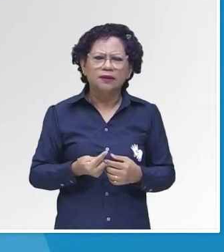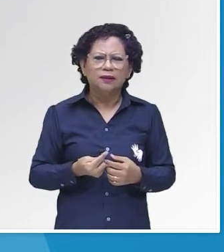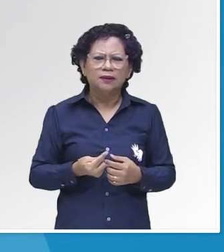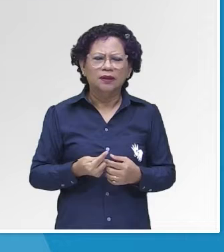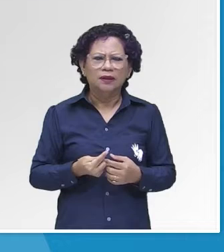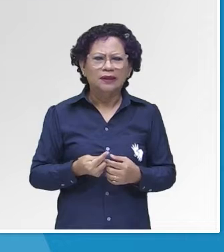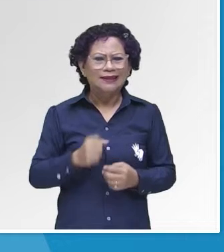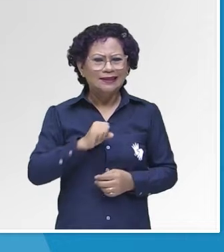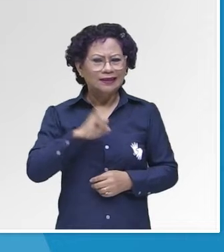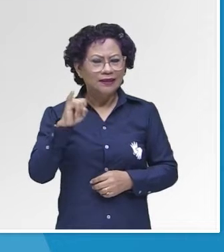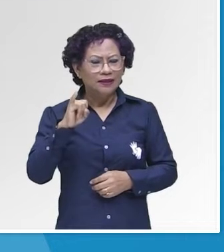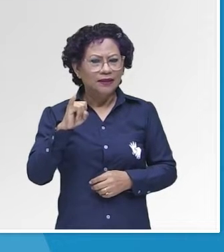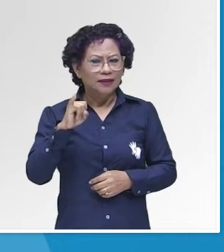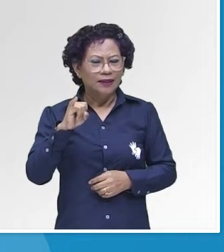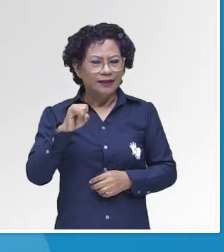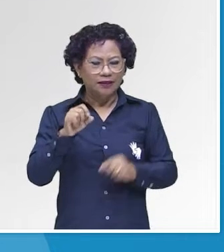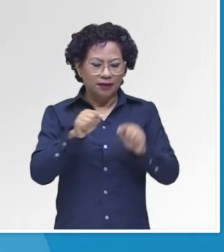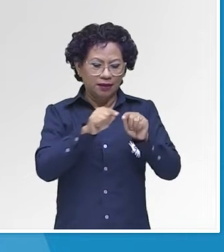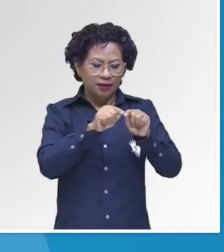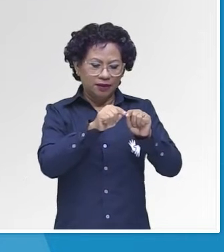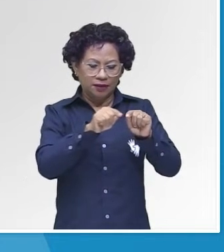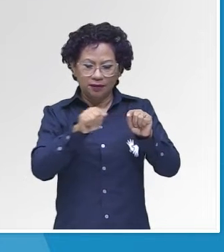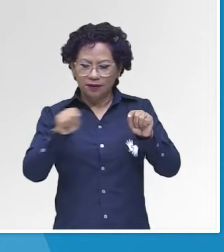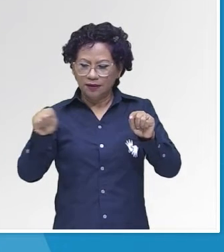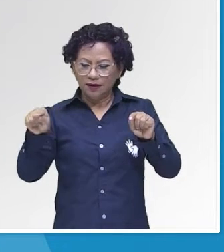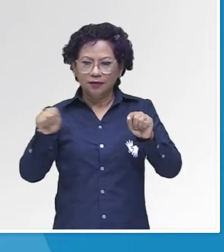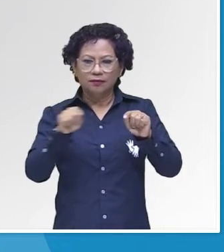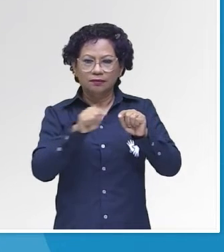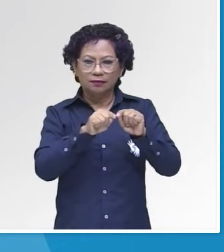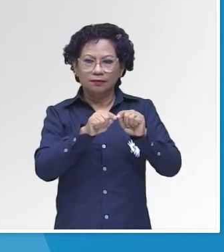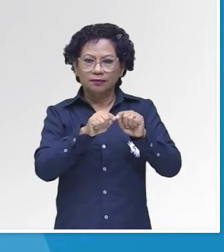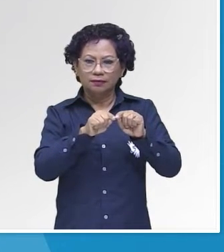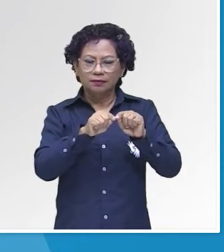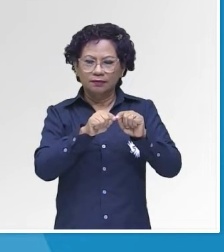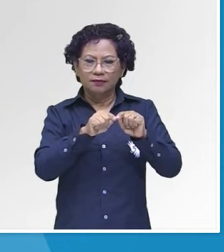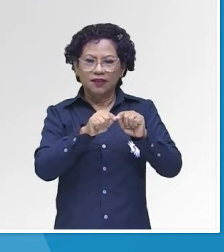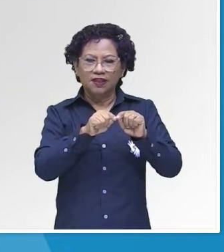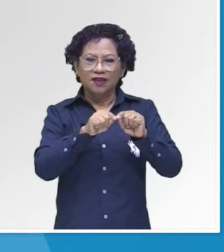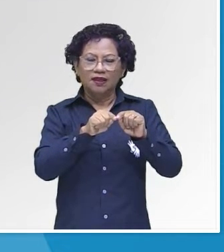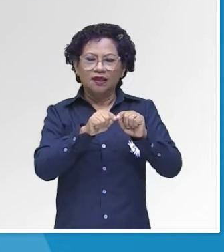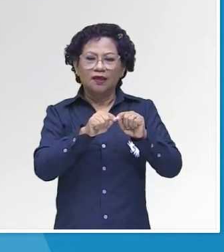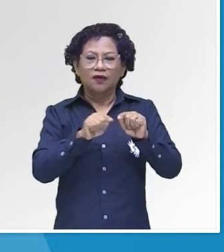gente traçar uma reta e colocar esses valores, o valor da média,